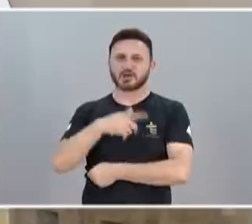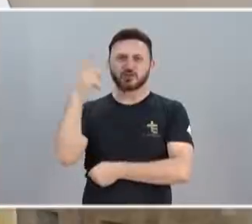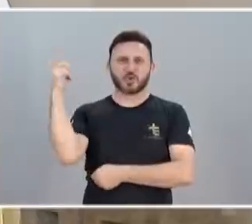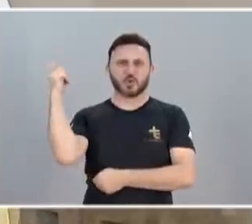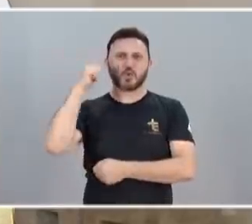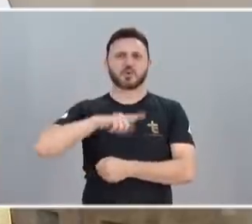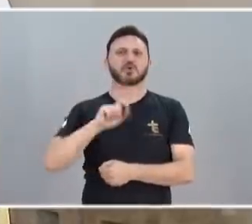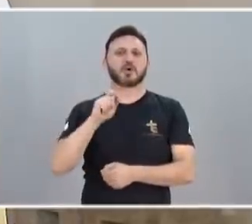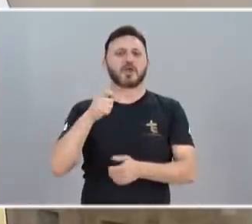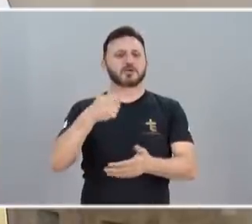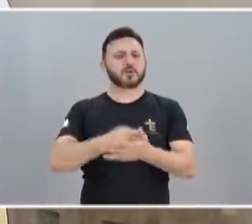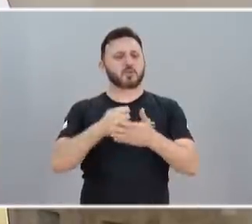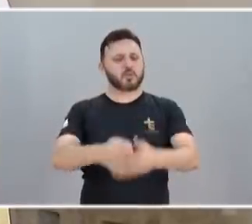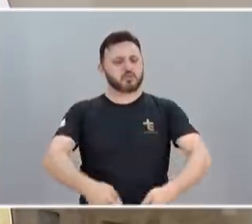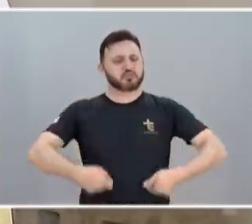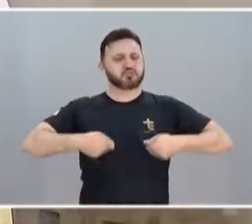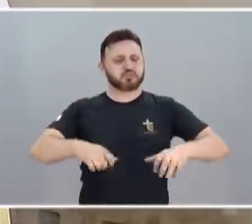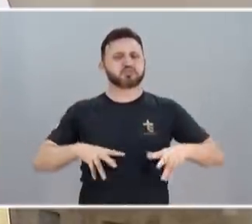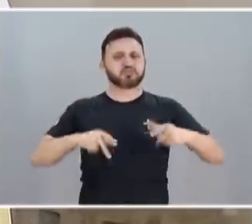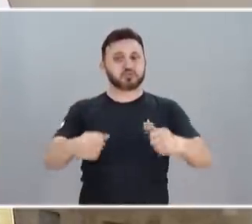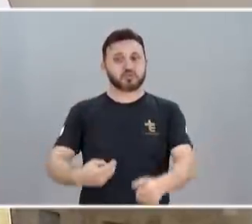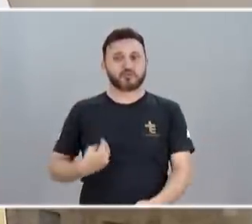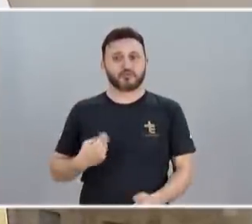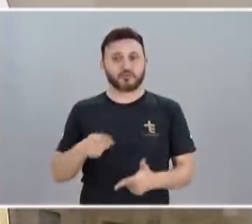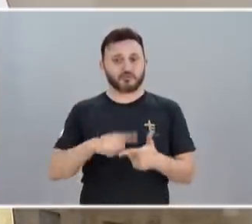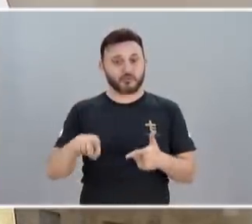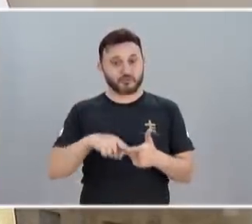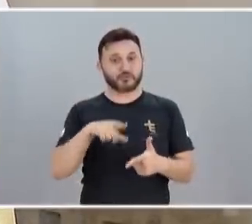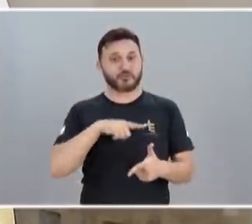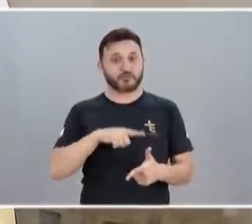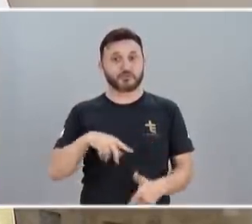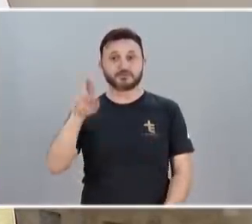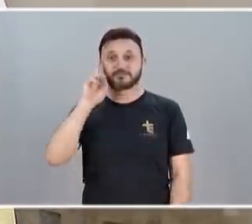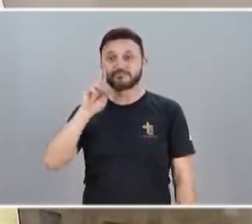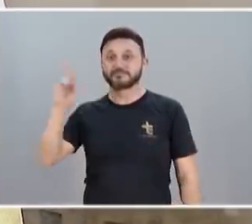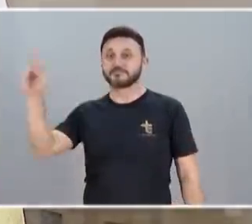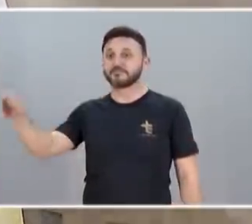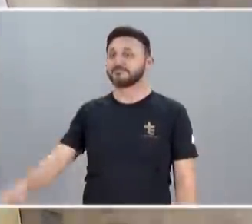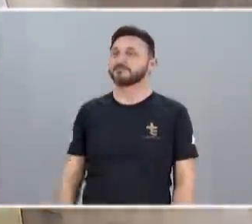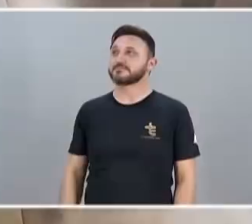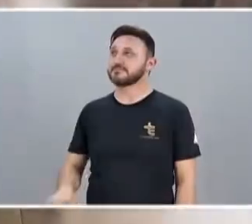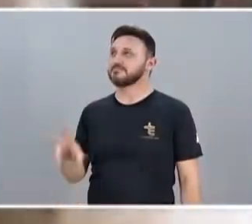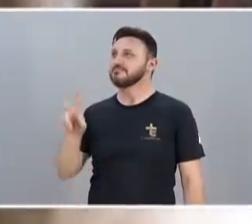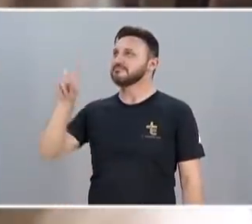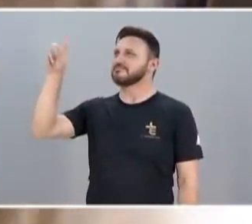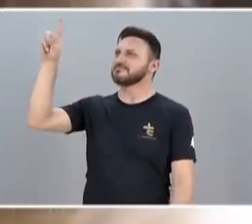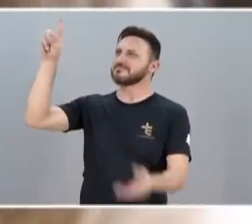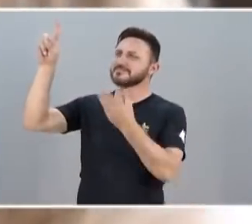os combates espirituais. Cantemos. Soberano